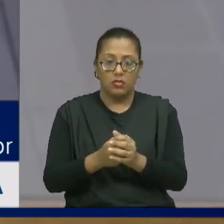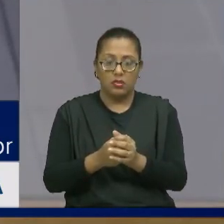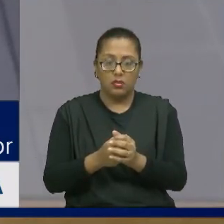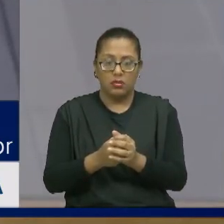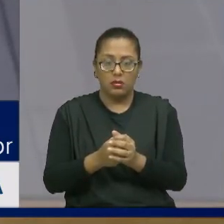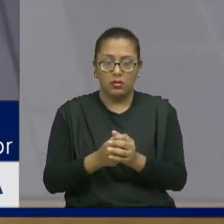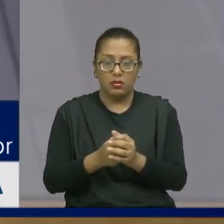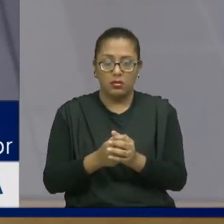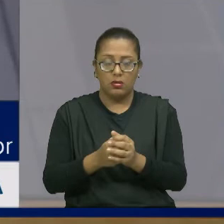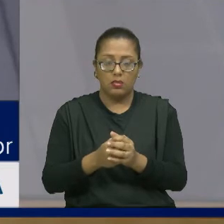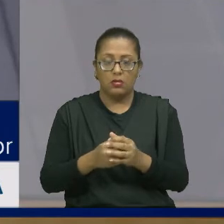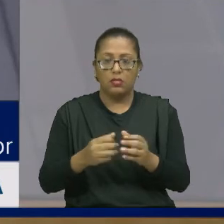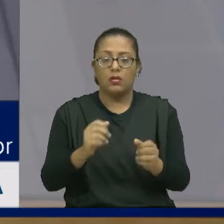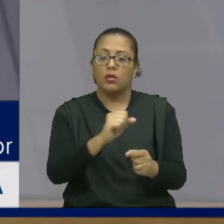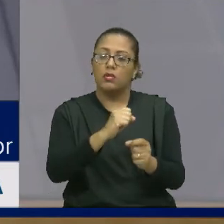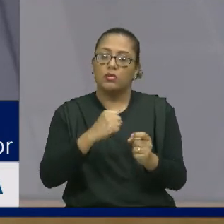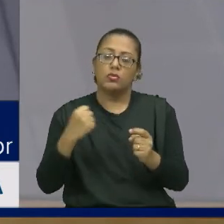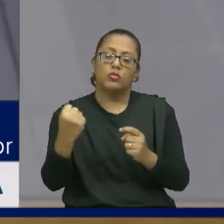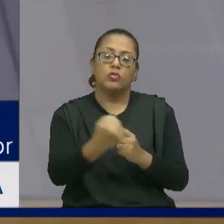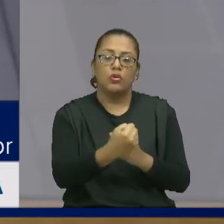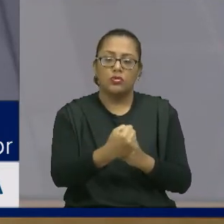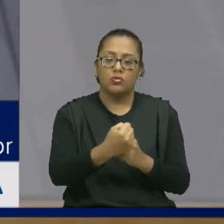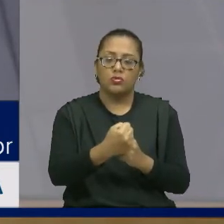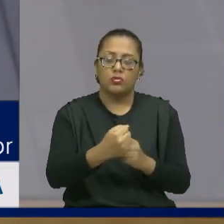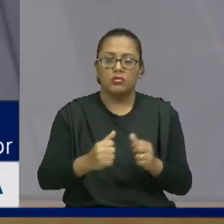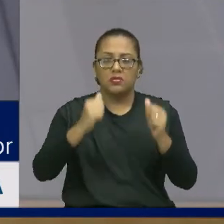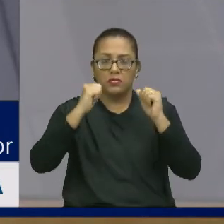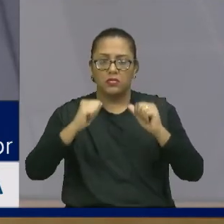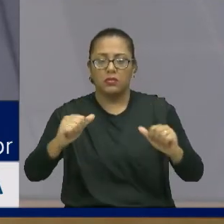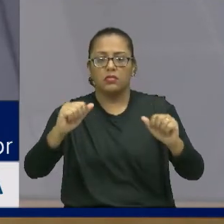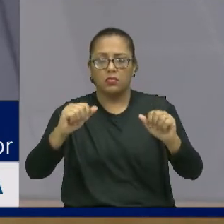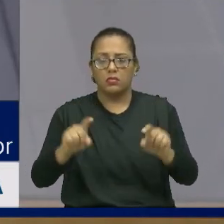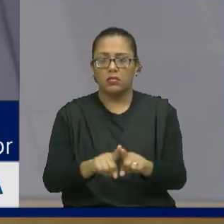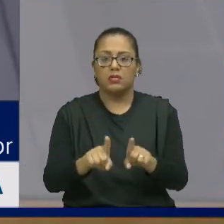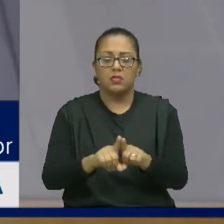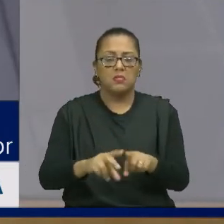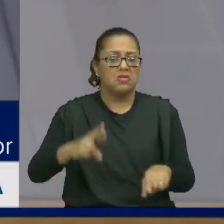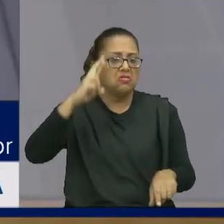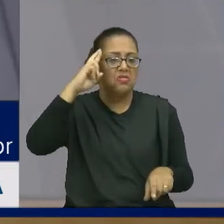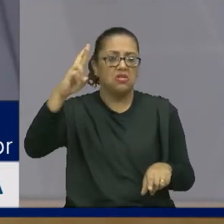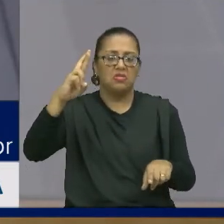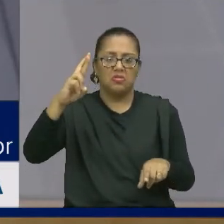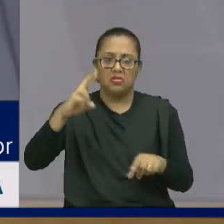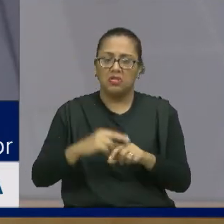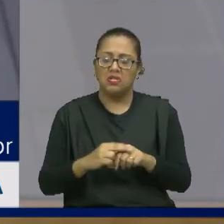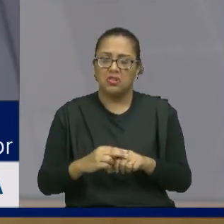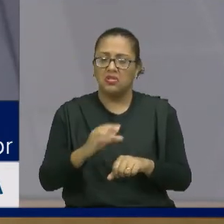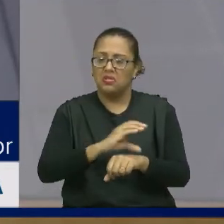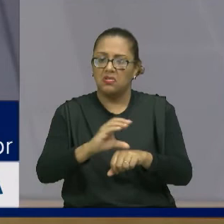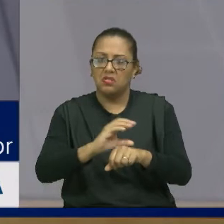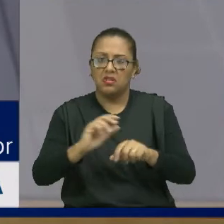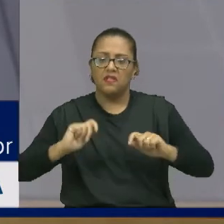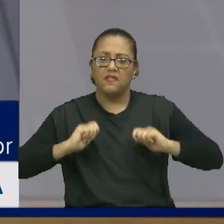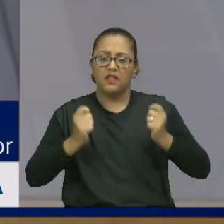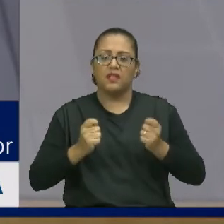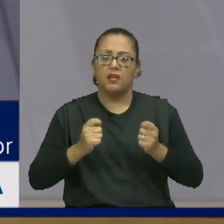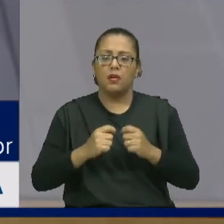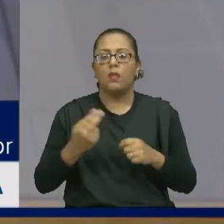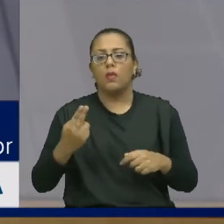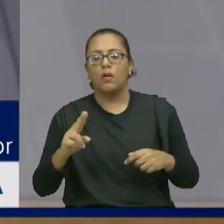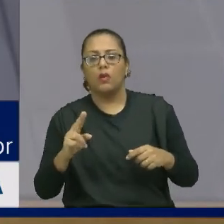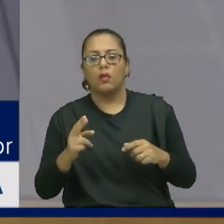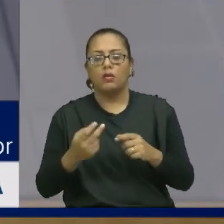titulares, sócios, acionistas, membro da diretoria, conselho fiscal ou